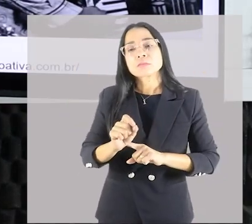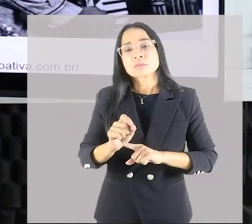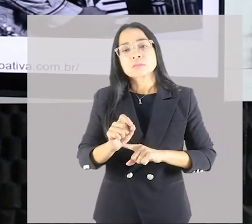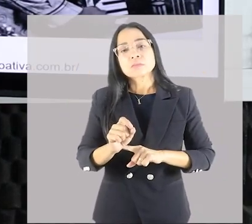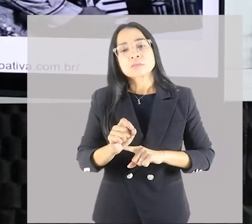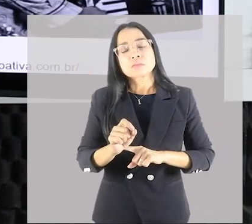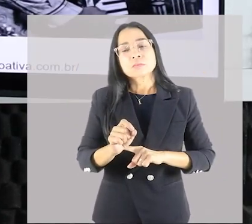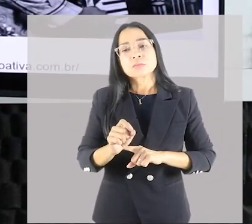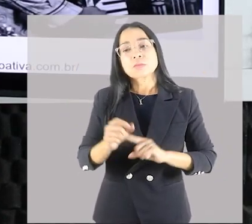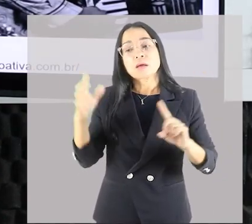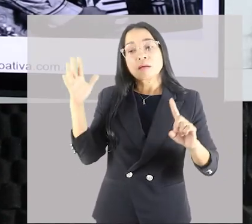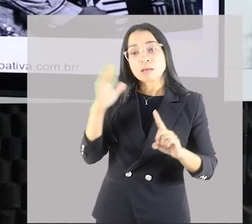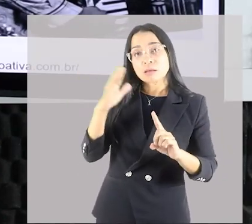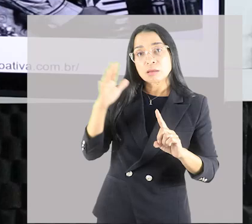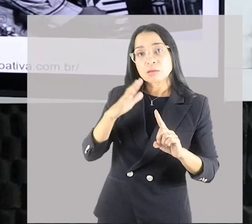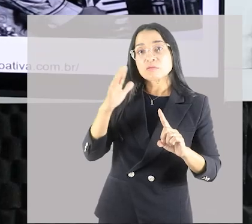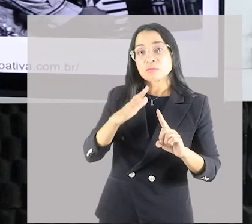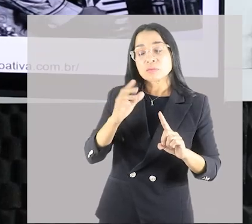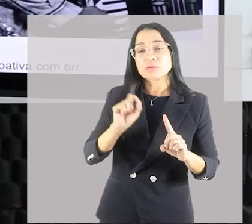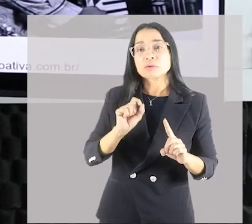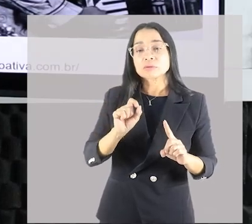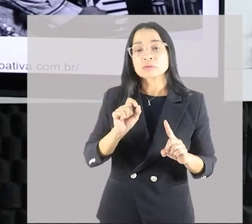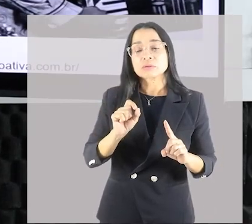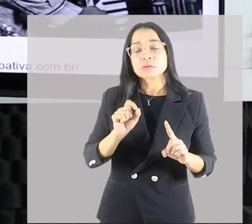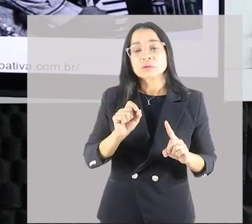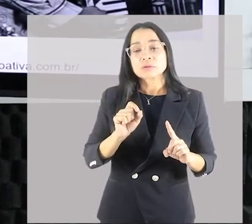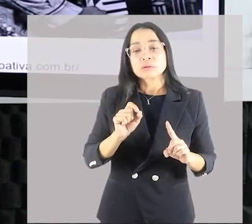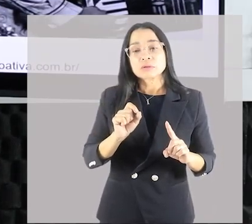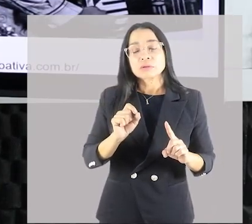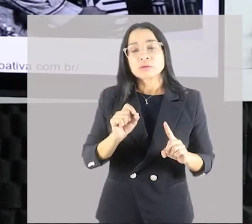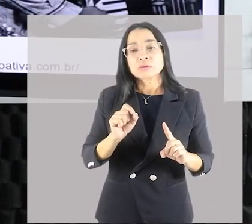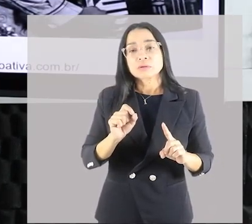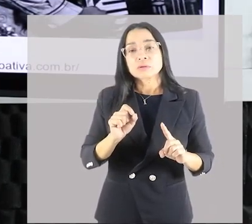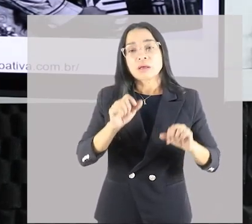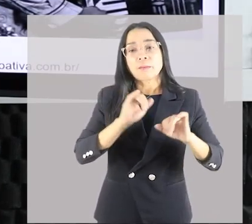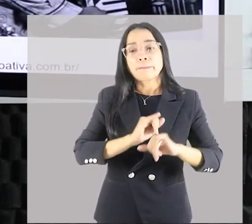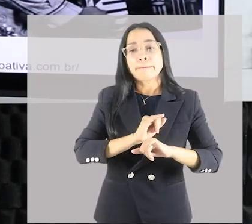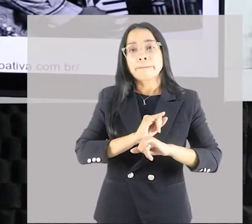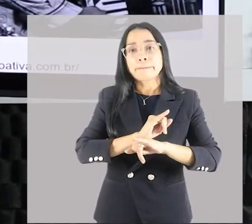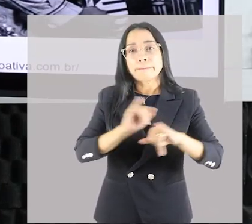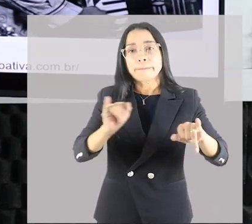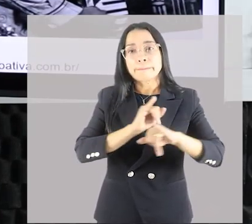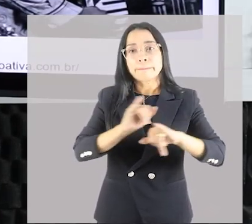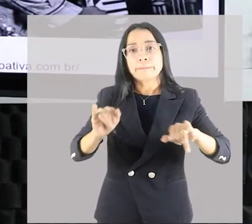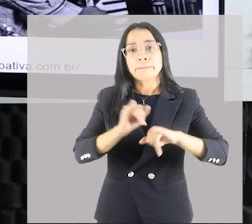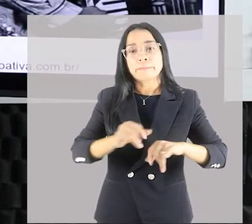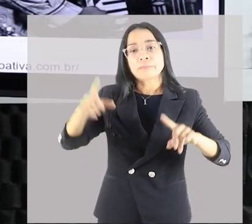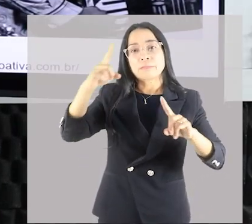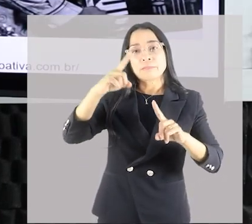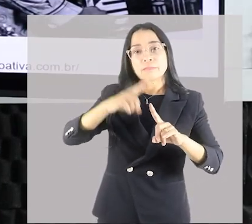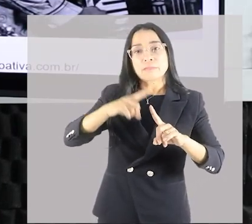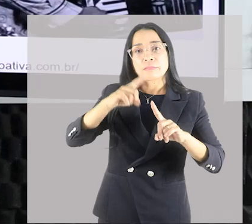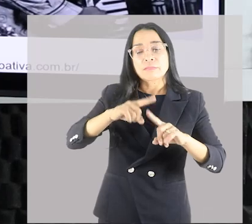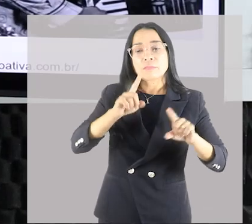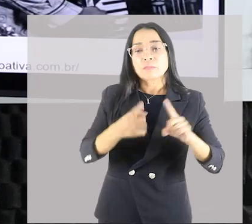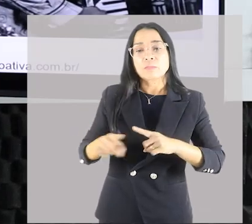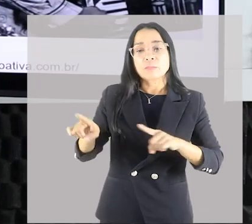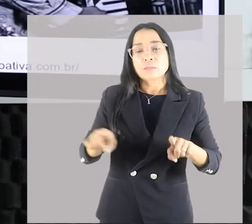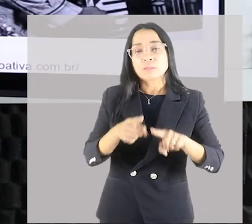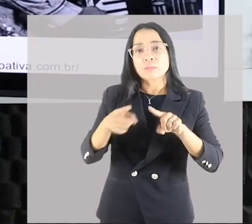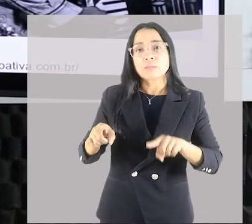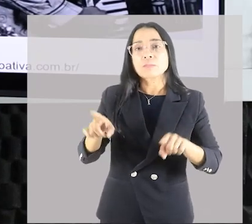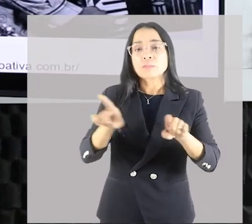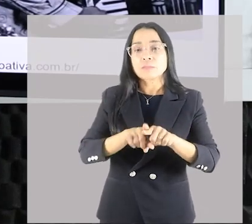uma forte influência, tá, na propagação desse estilo musical e dessa